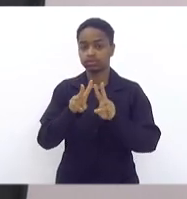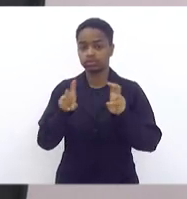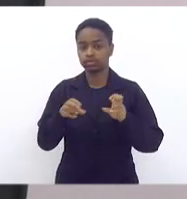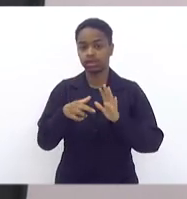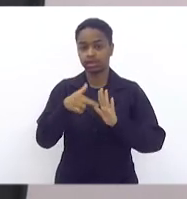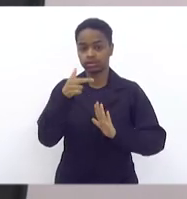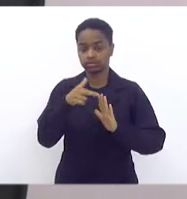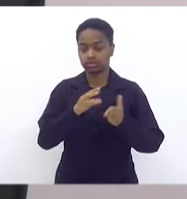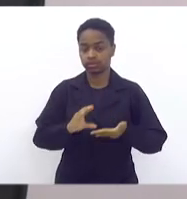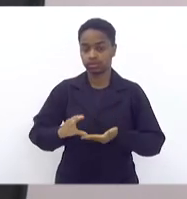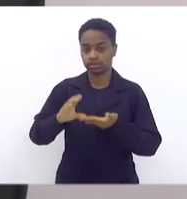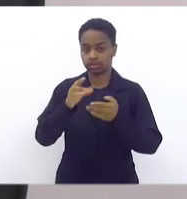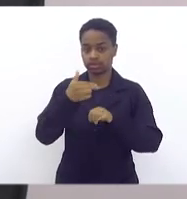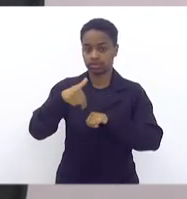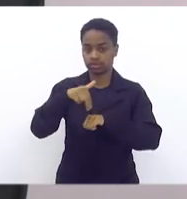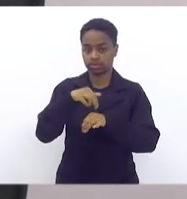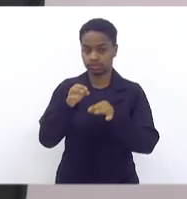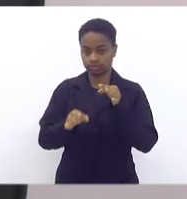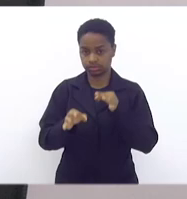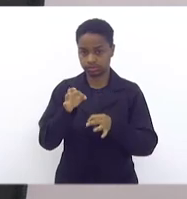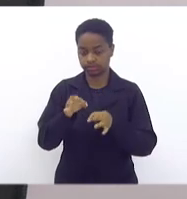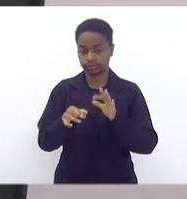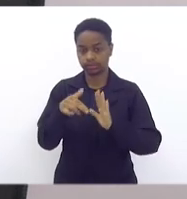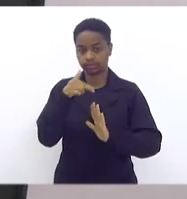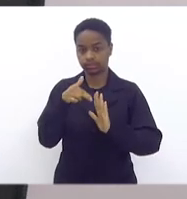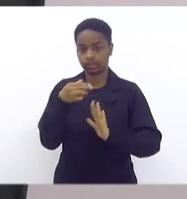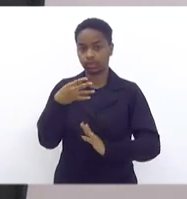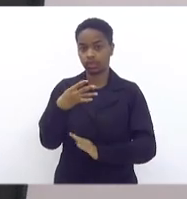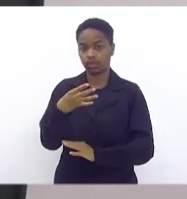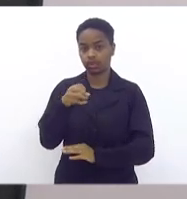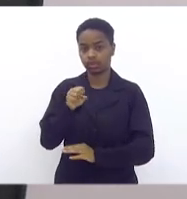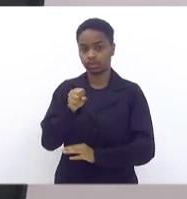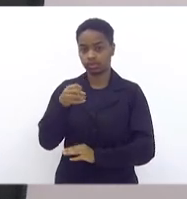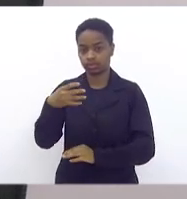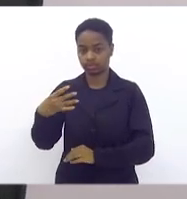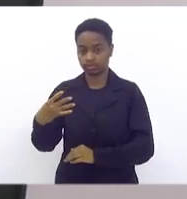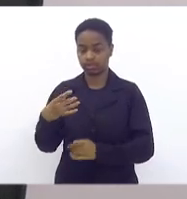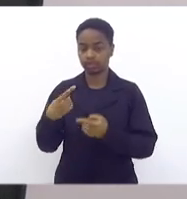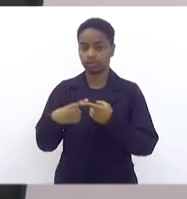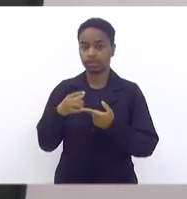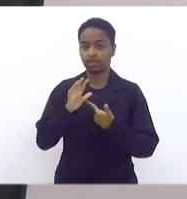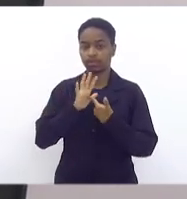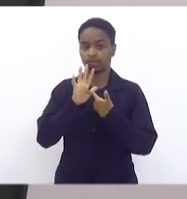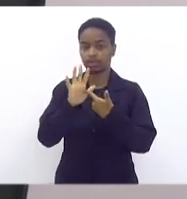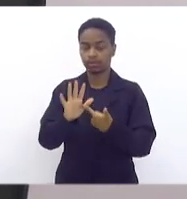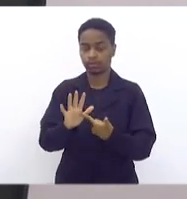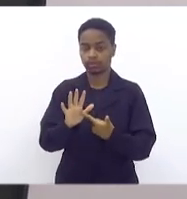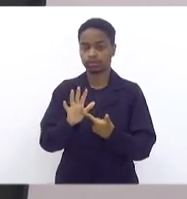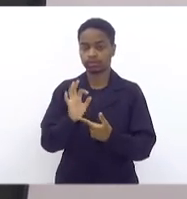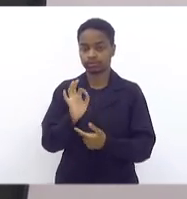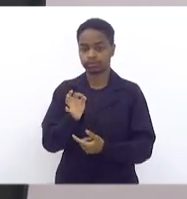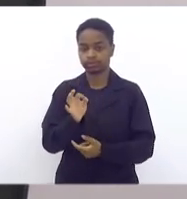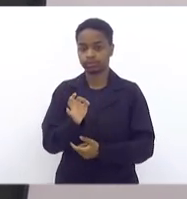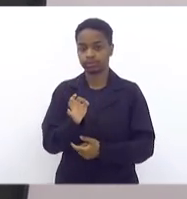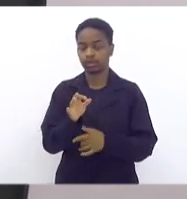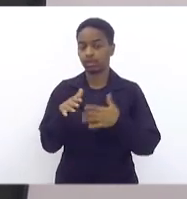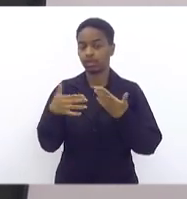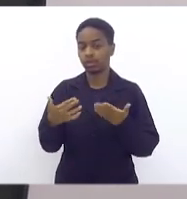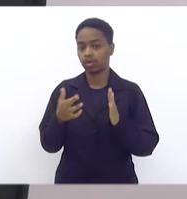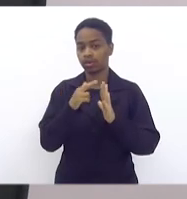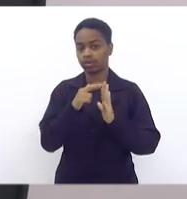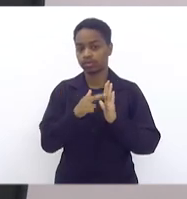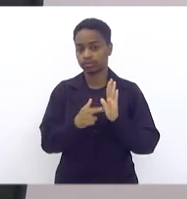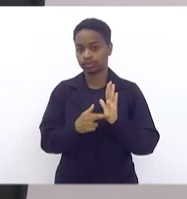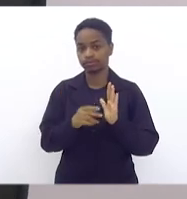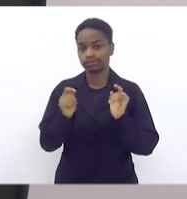Conselho Nacional de Justiça resolução 484 que determina né os parâmetros para